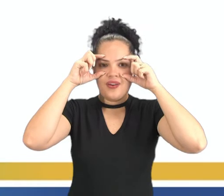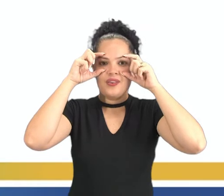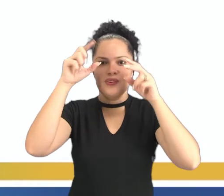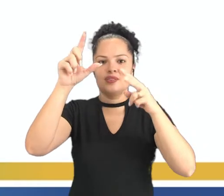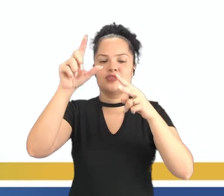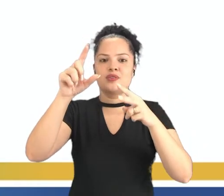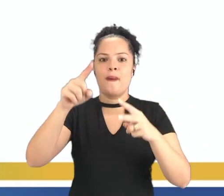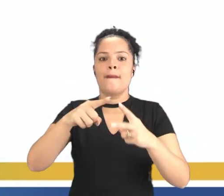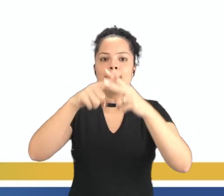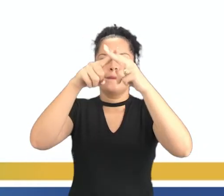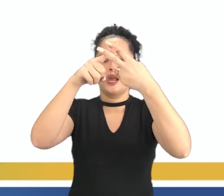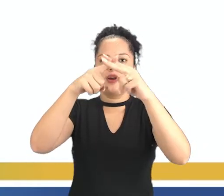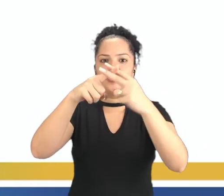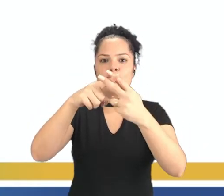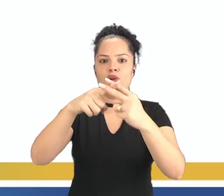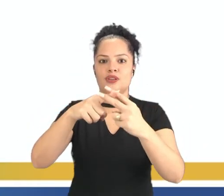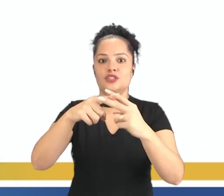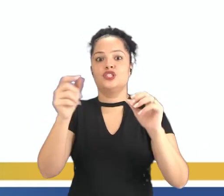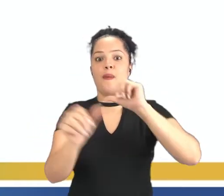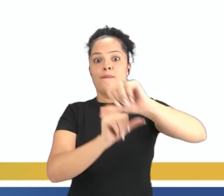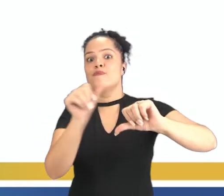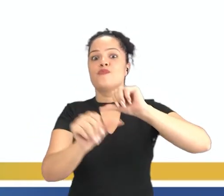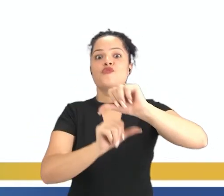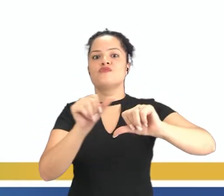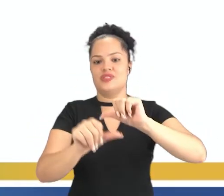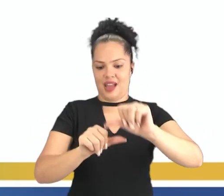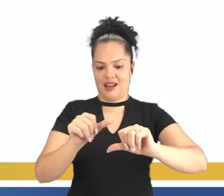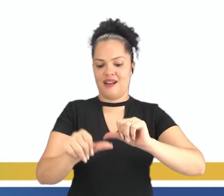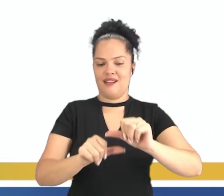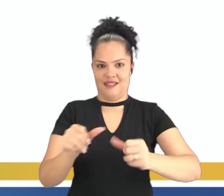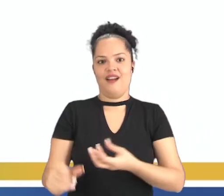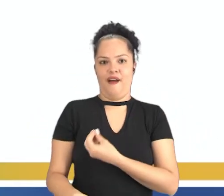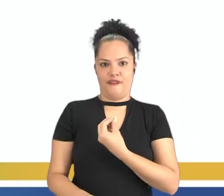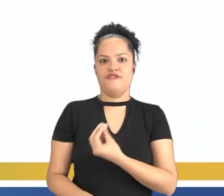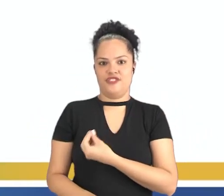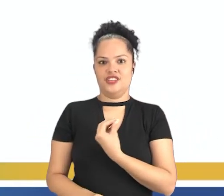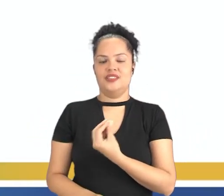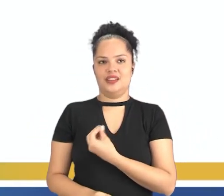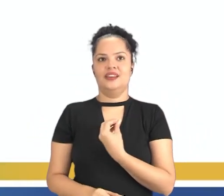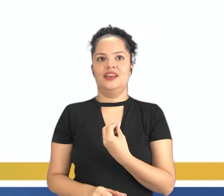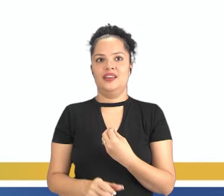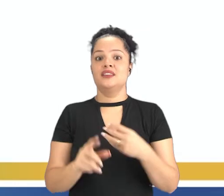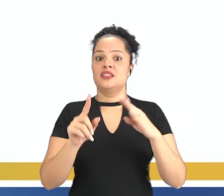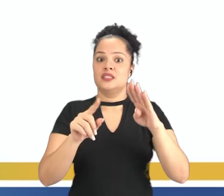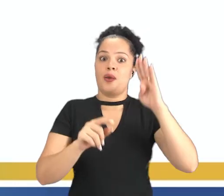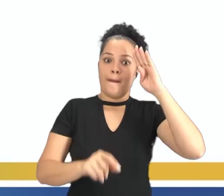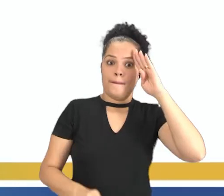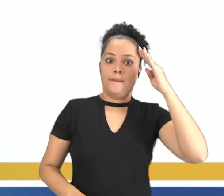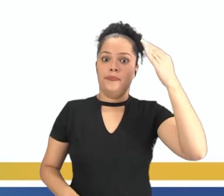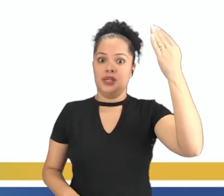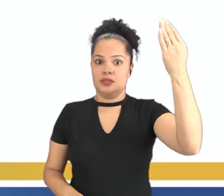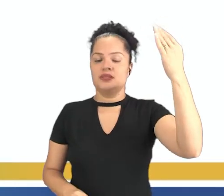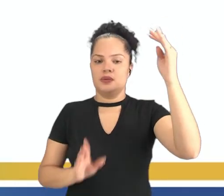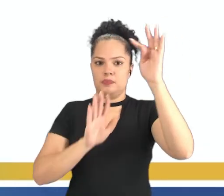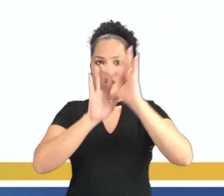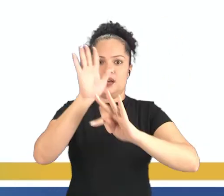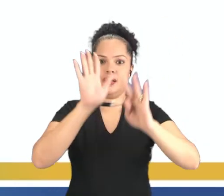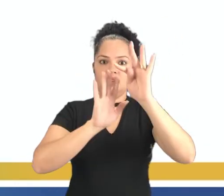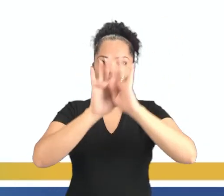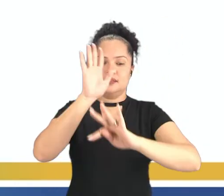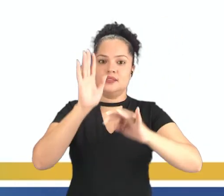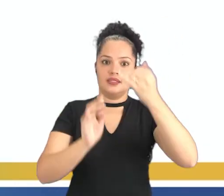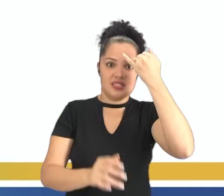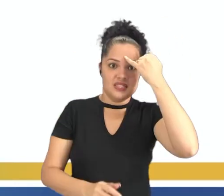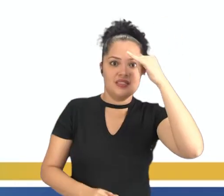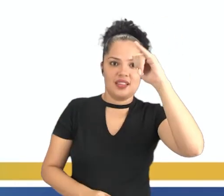de corrigir o estilo de vida. Tá? Então, aí você está destacando os pontos principais desse texto e você vai conseguir gravar